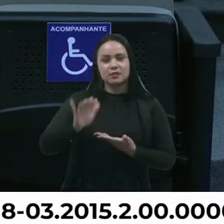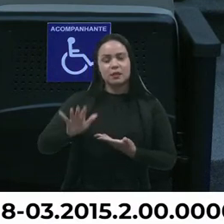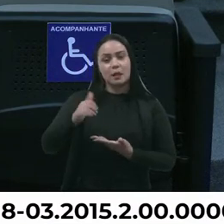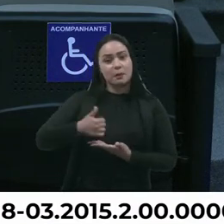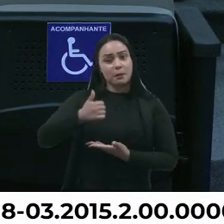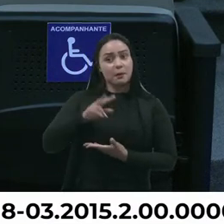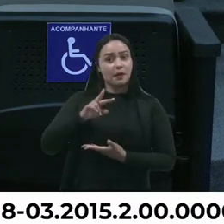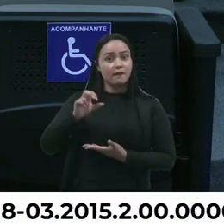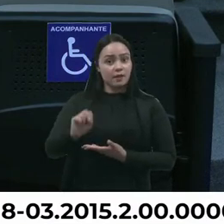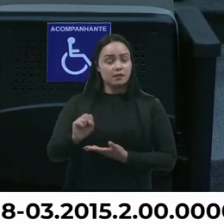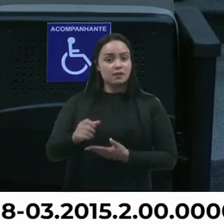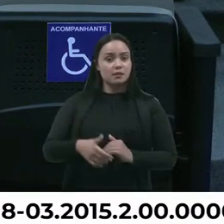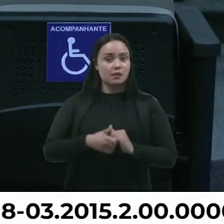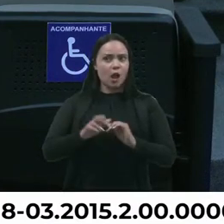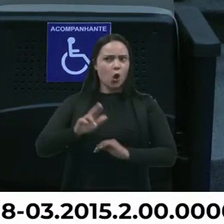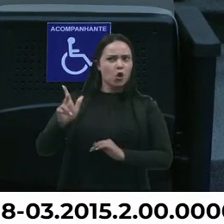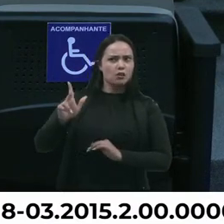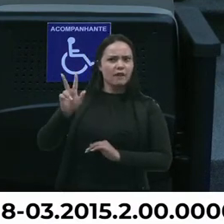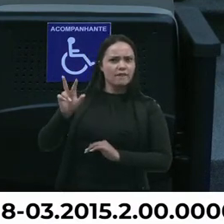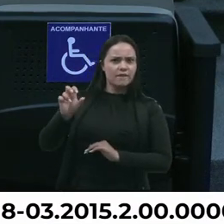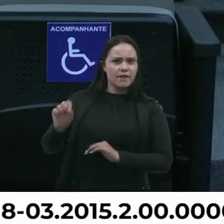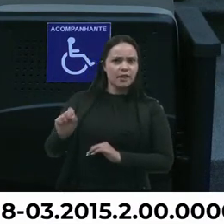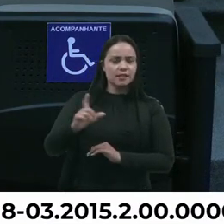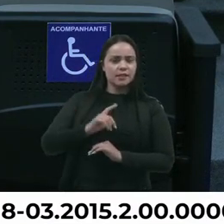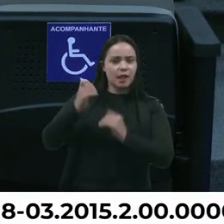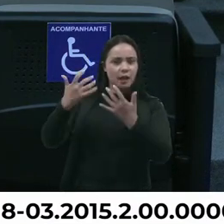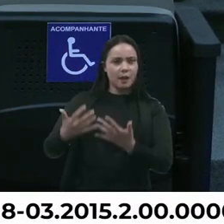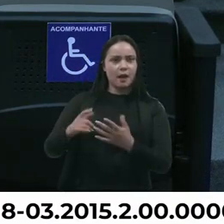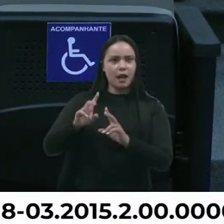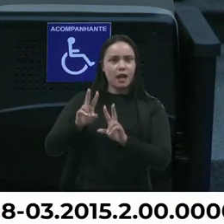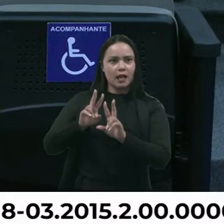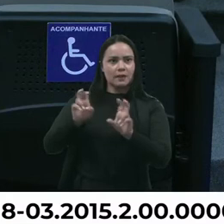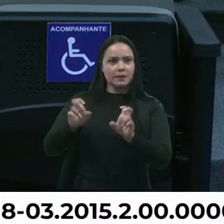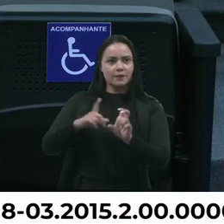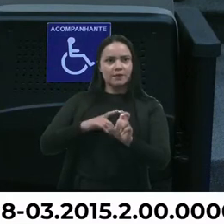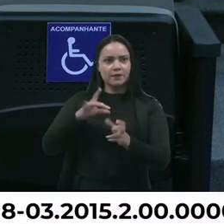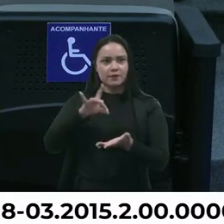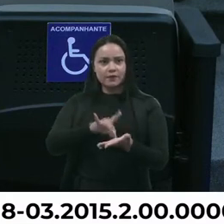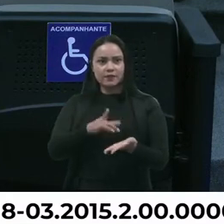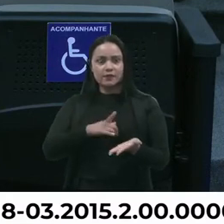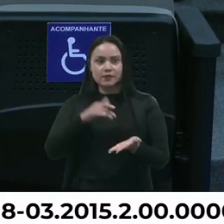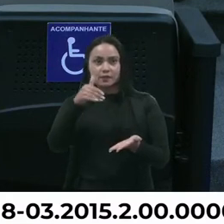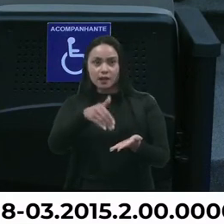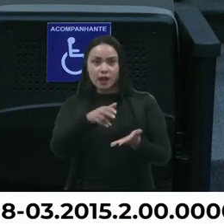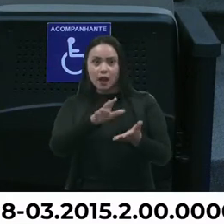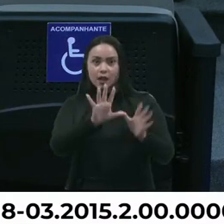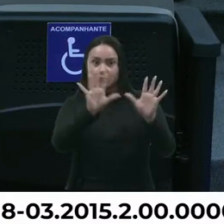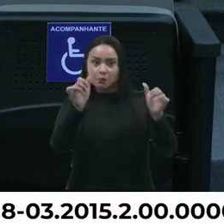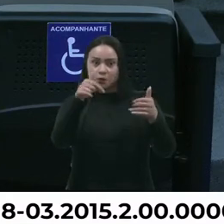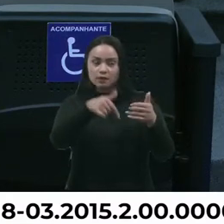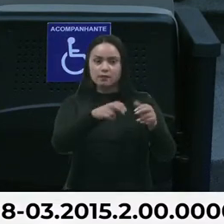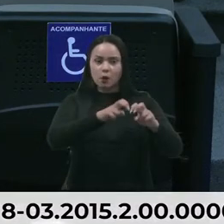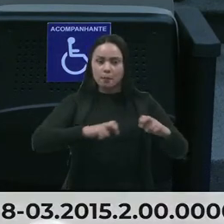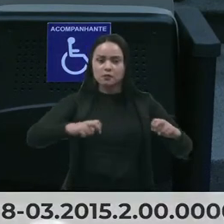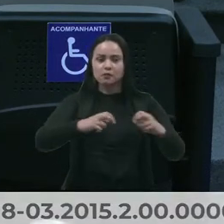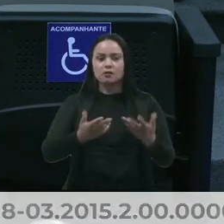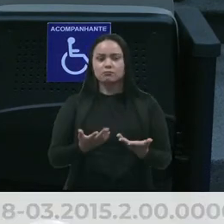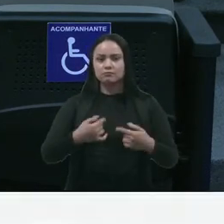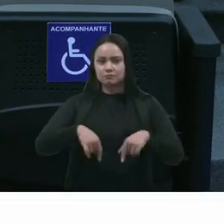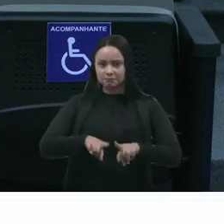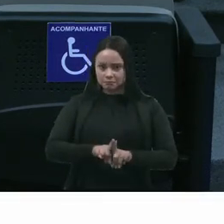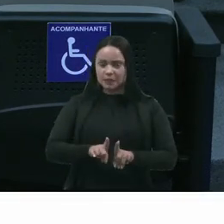primeira vez, salvo aquela vez da esclarecimento de matéria de fato, que eu, de fato, ocupo a tribuna nesta composição.